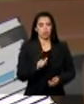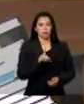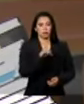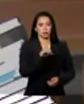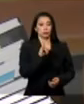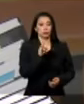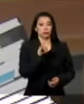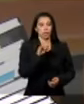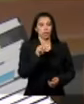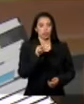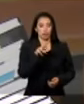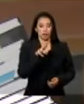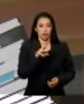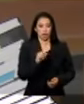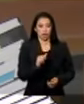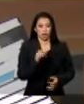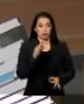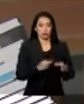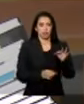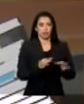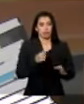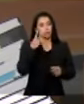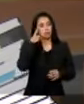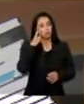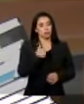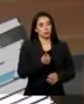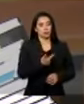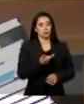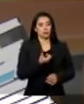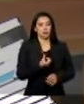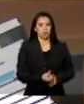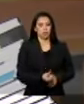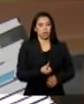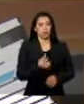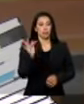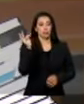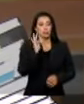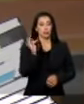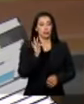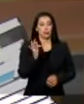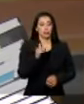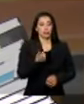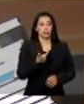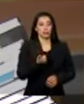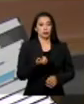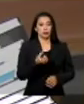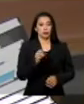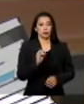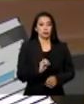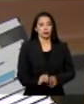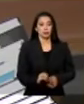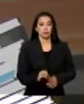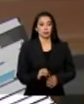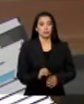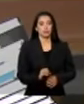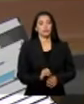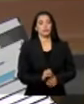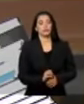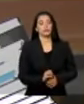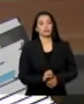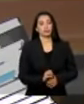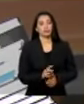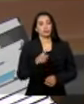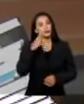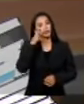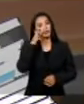26 de fevereiro de 2010. Segundo narra, a redação atual do